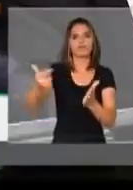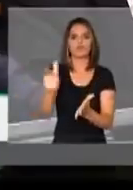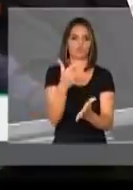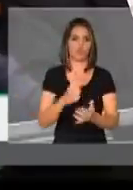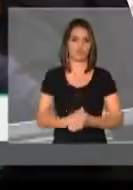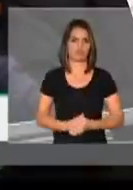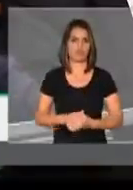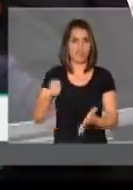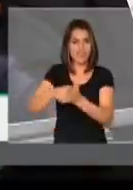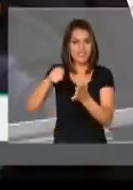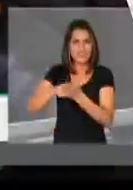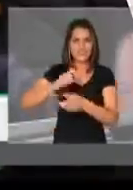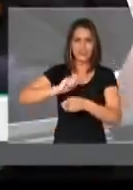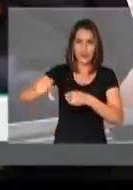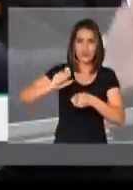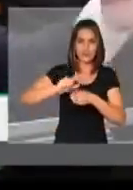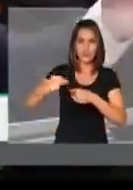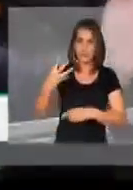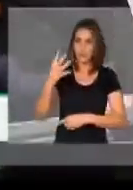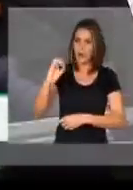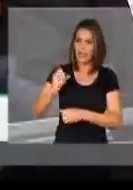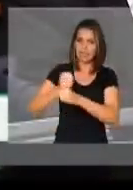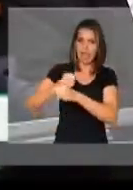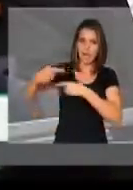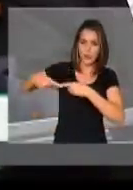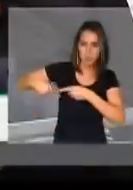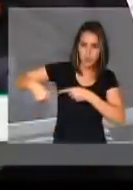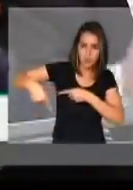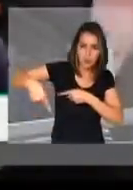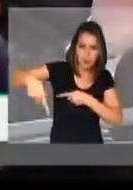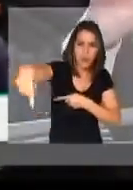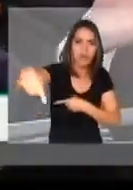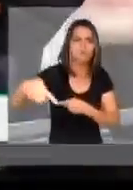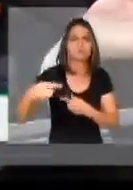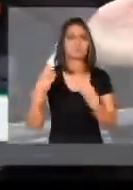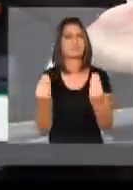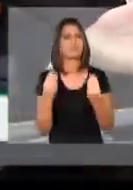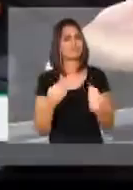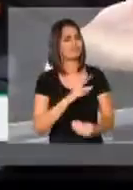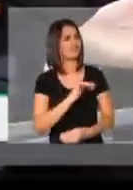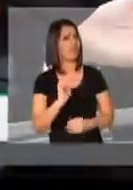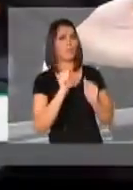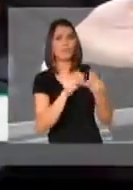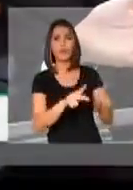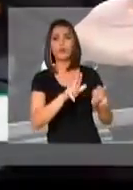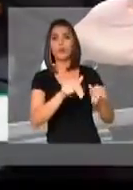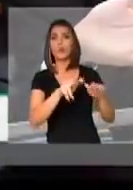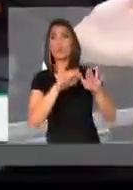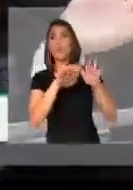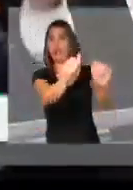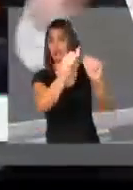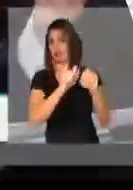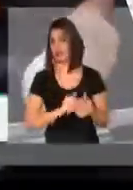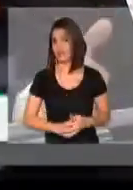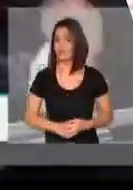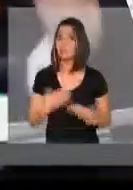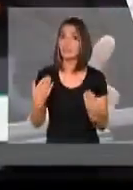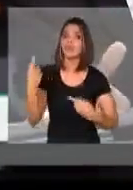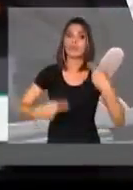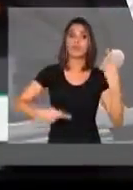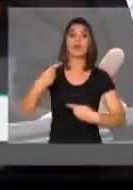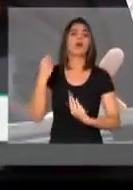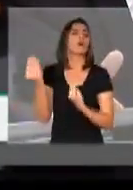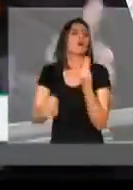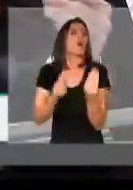anos de contribuição ininterrupta para se aposentar é dizer que não vai se aposentar. Então o debate